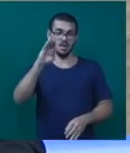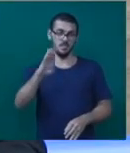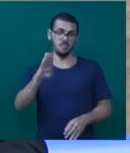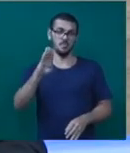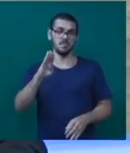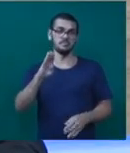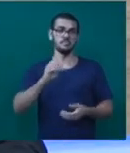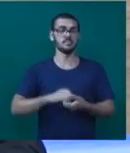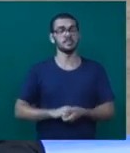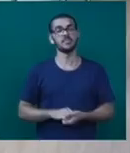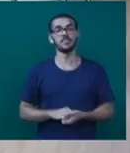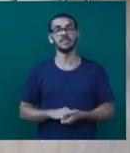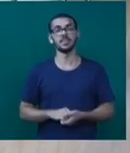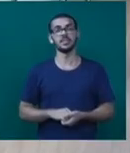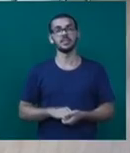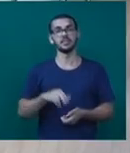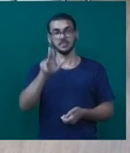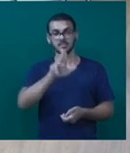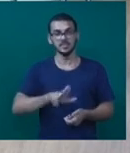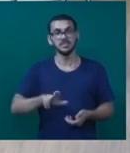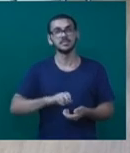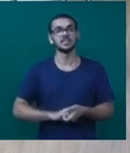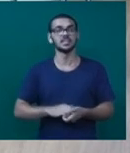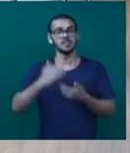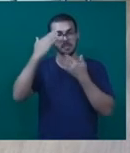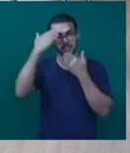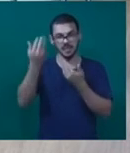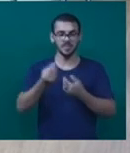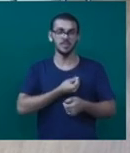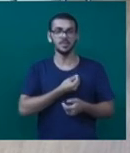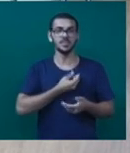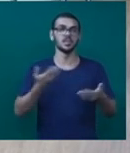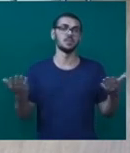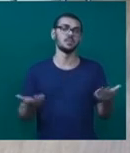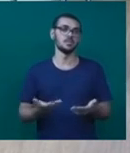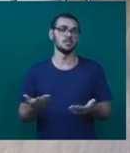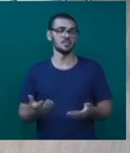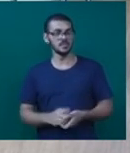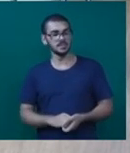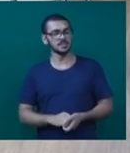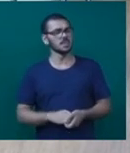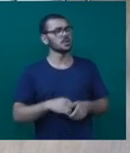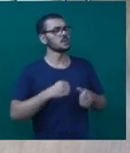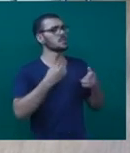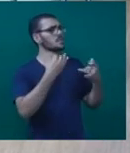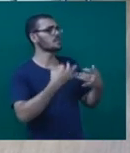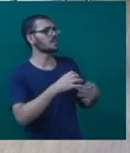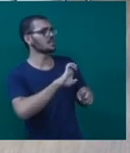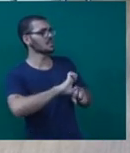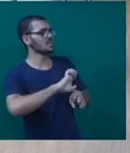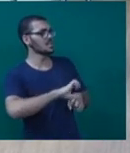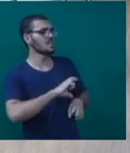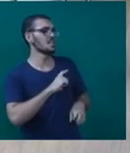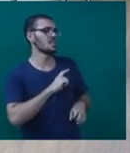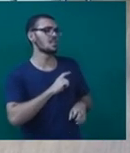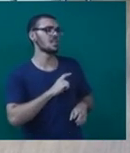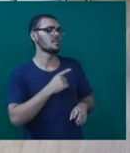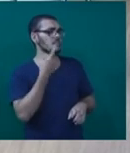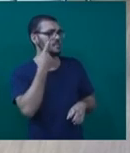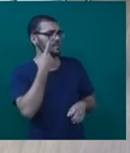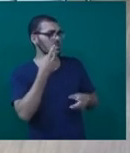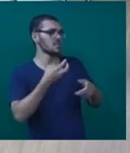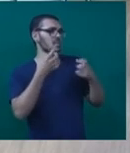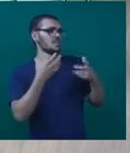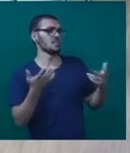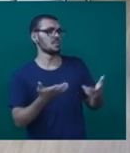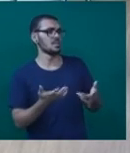da OAB em Uberlândia. Zilda, muito obrigado pela presença aqui hoje. Quando a gente fala de estagiários, a gente tem visto principalmente